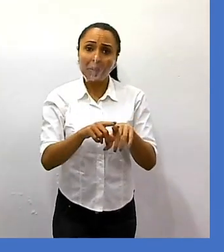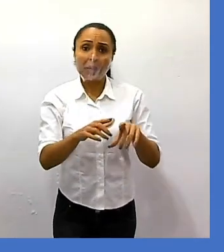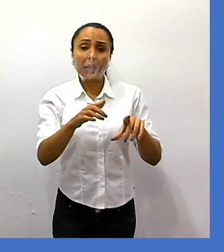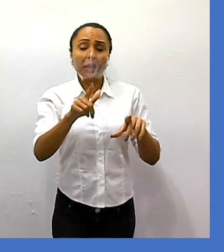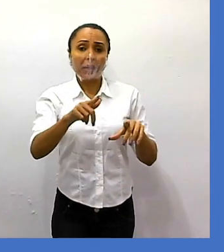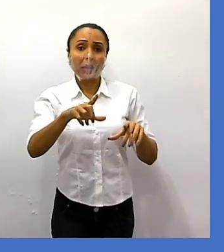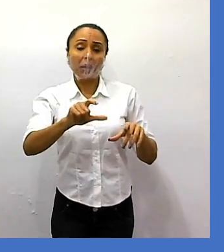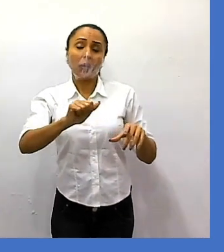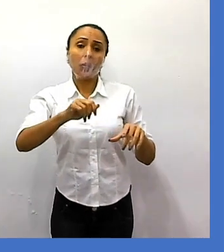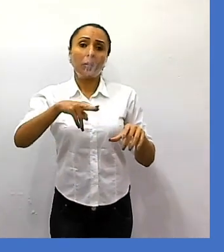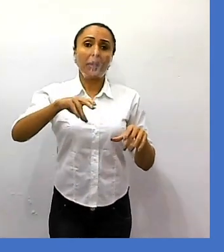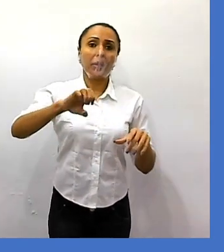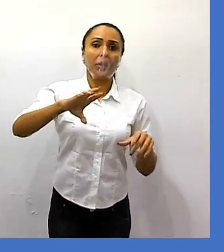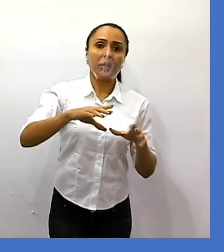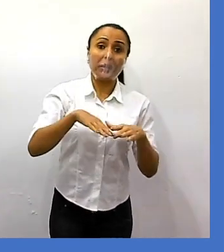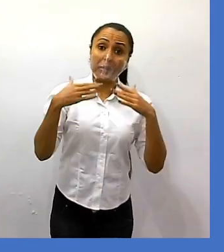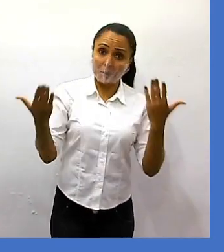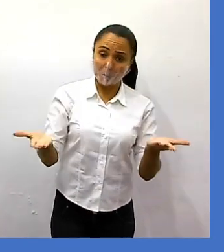Então, gente, vejam só.